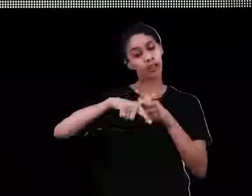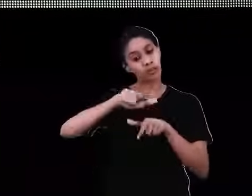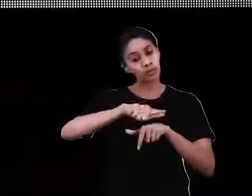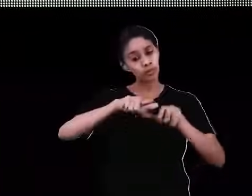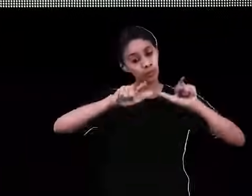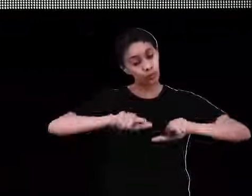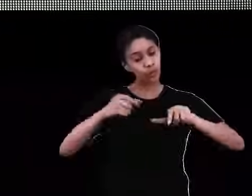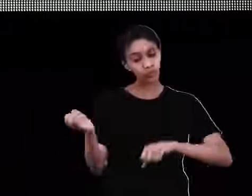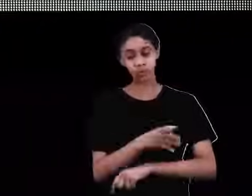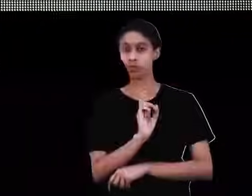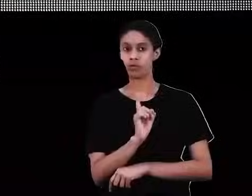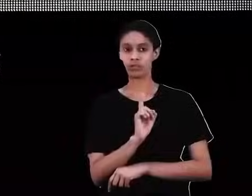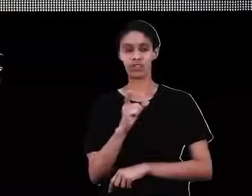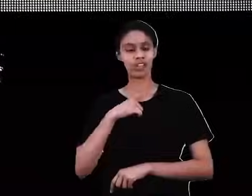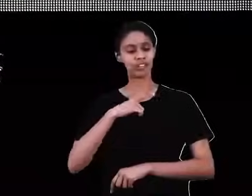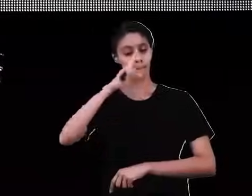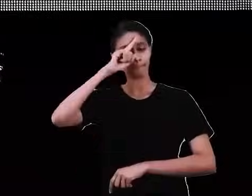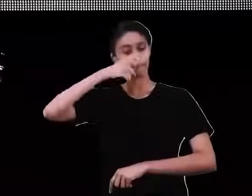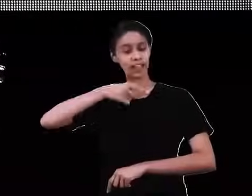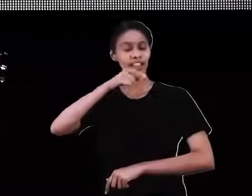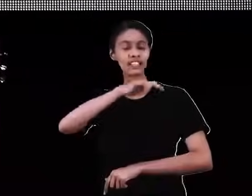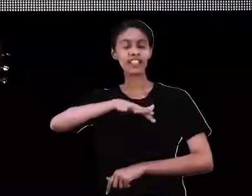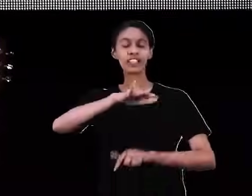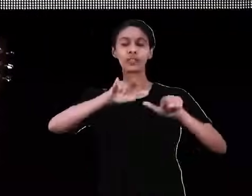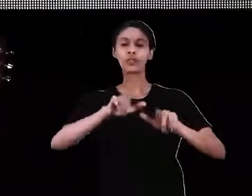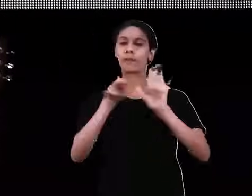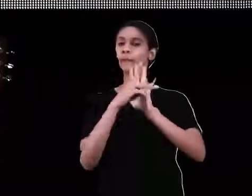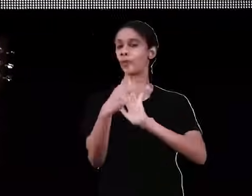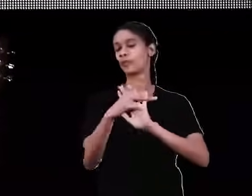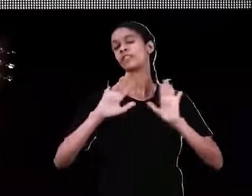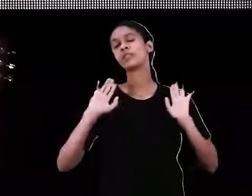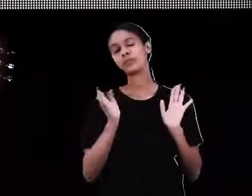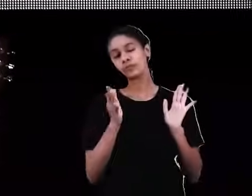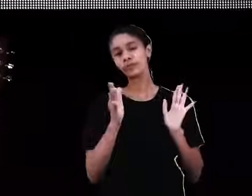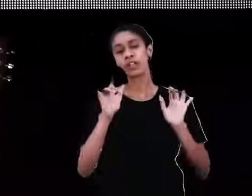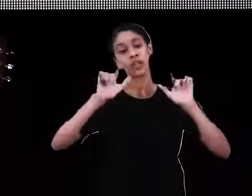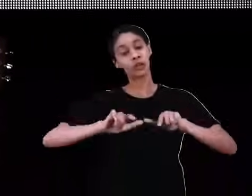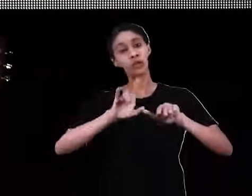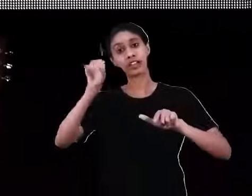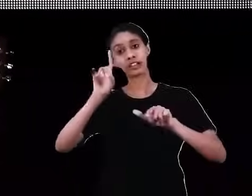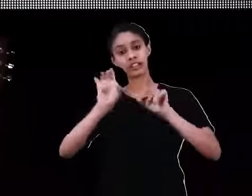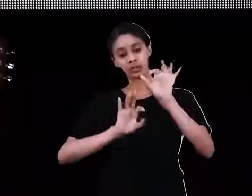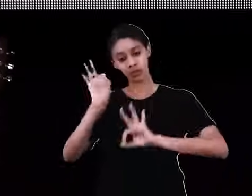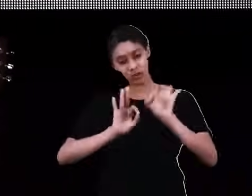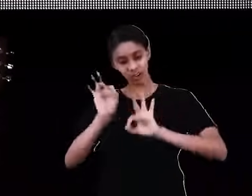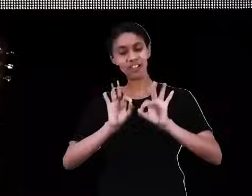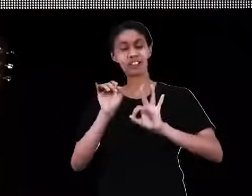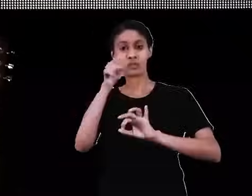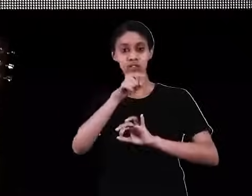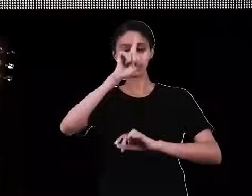é dominar no que já é seu. Você já está no lugar que Deus desenhou para você estar.